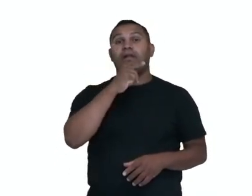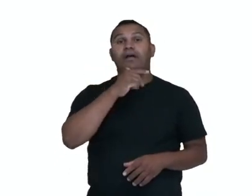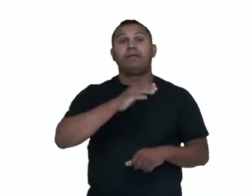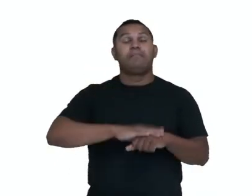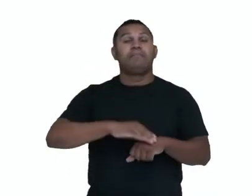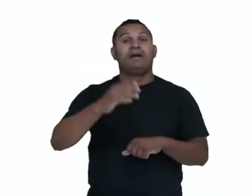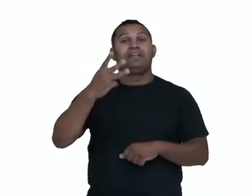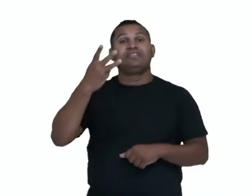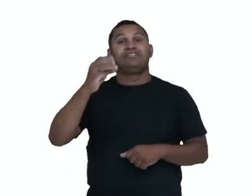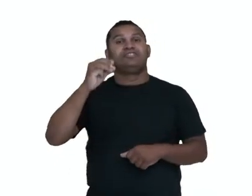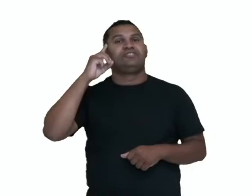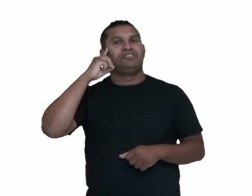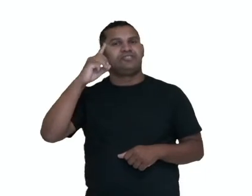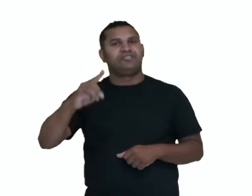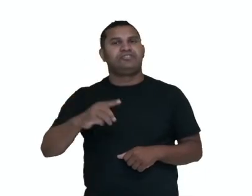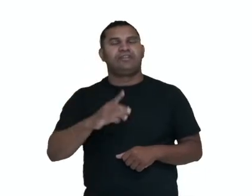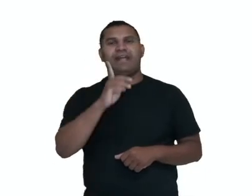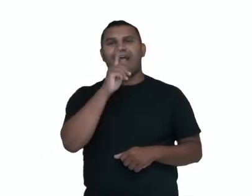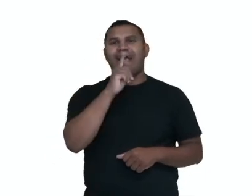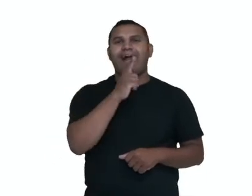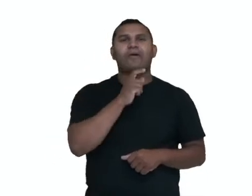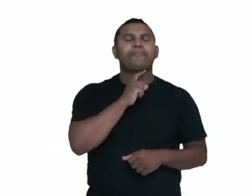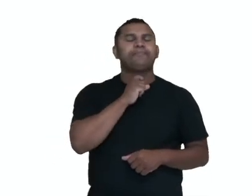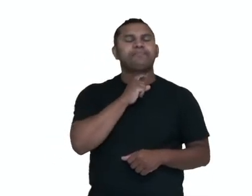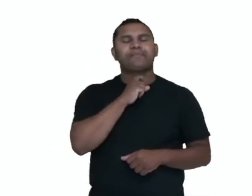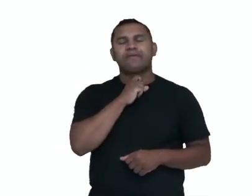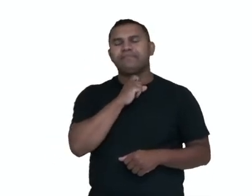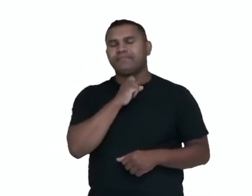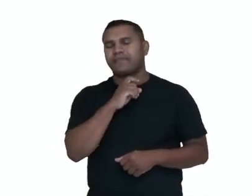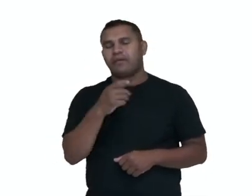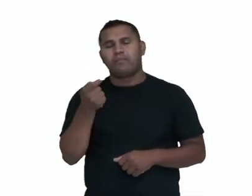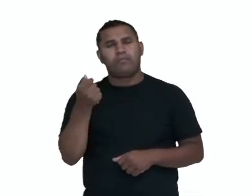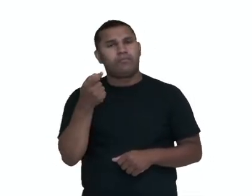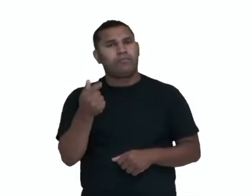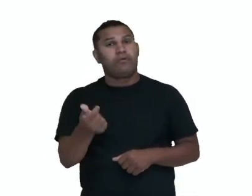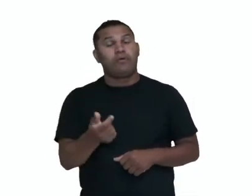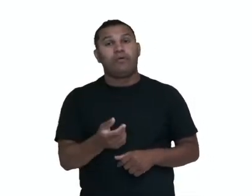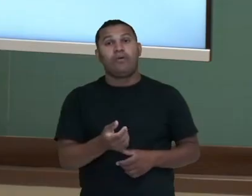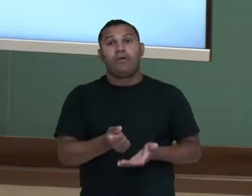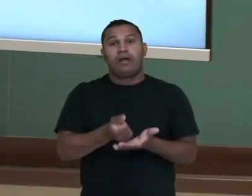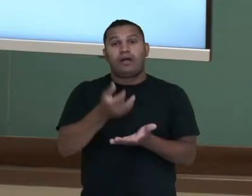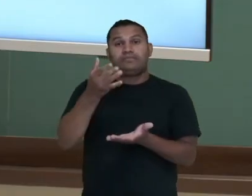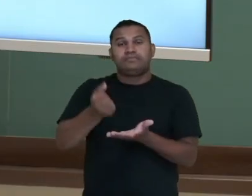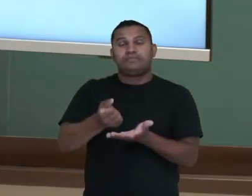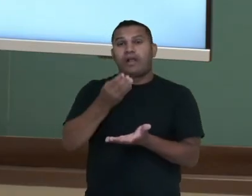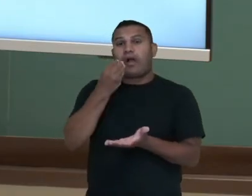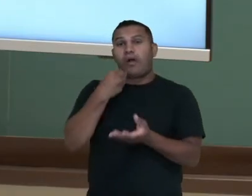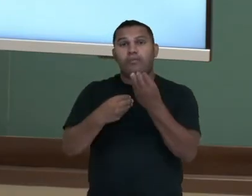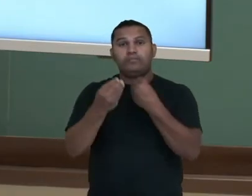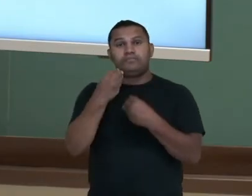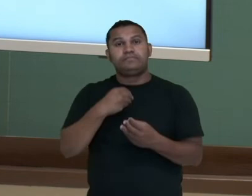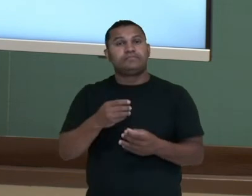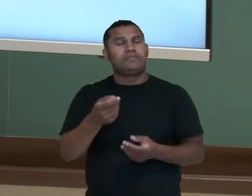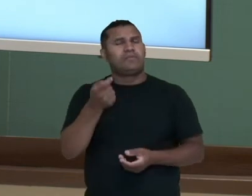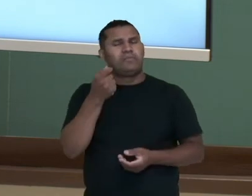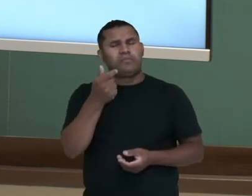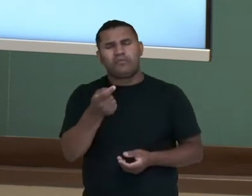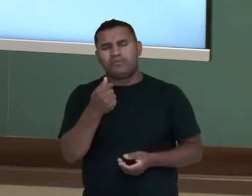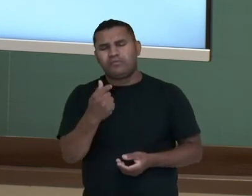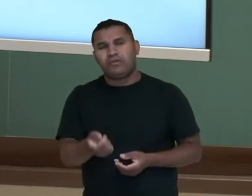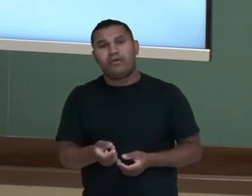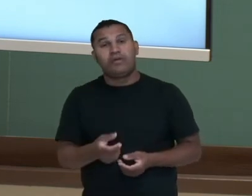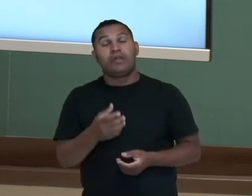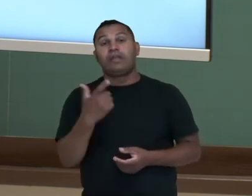alimentação escassa, pouca, né? Porções de farinha, né? Com laranja, banana distribuídas diariamente a